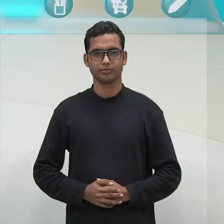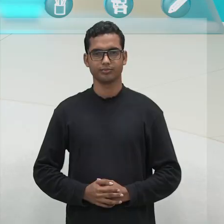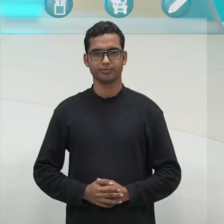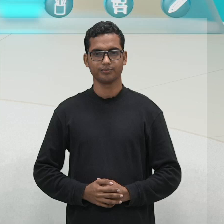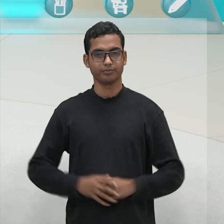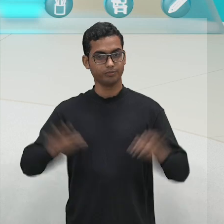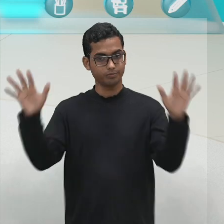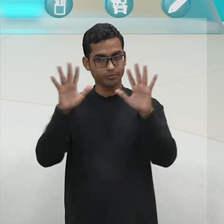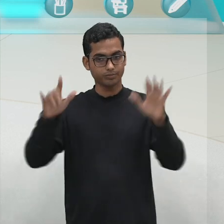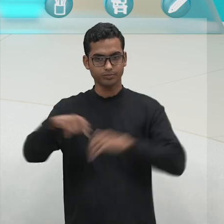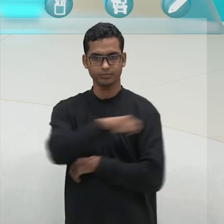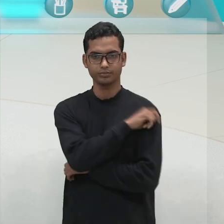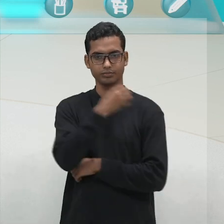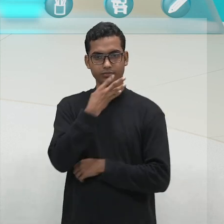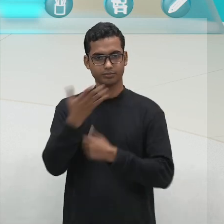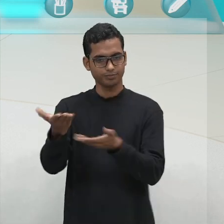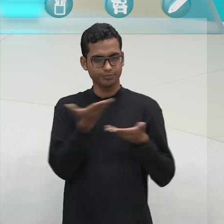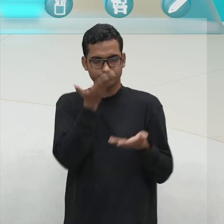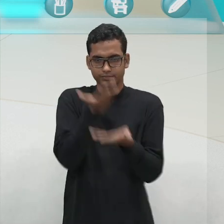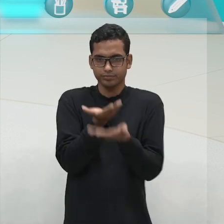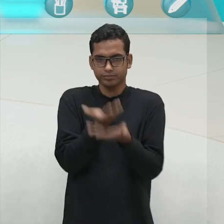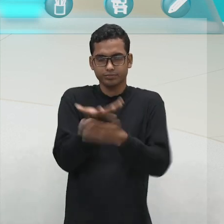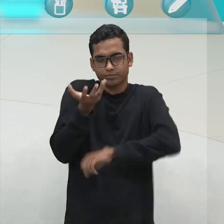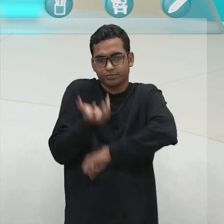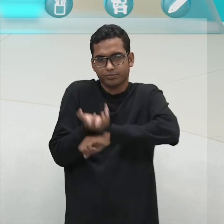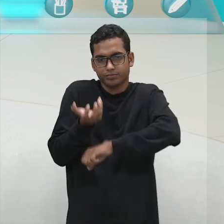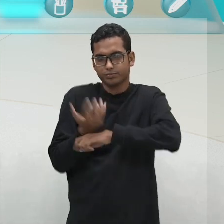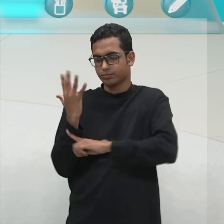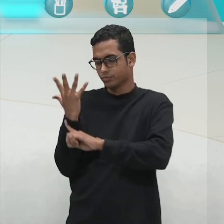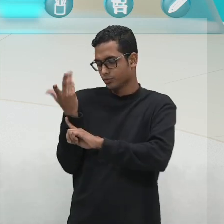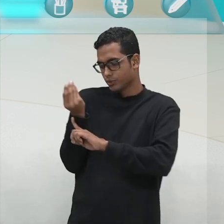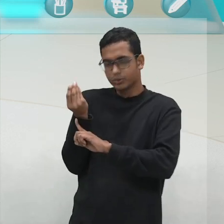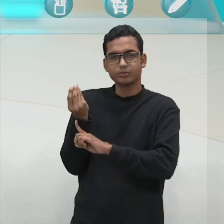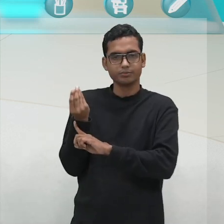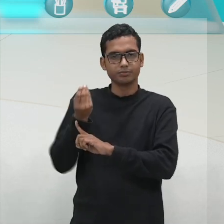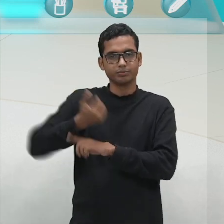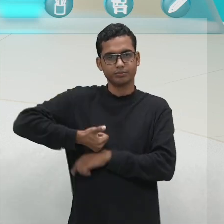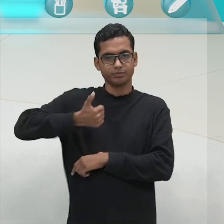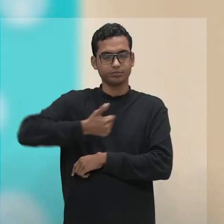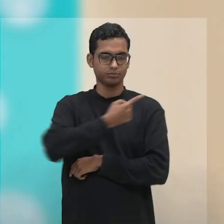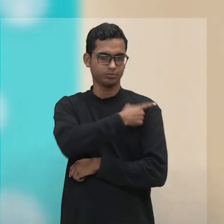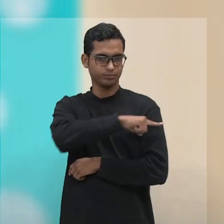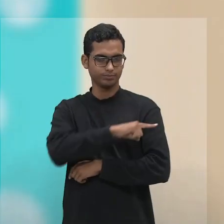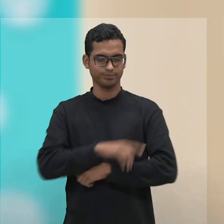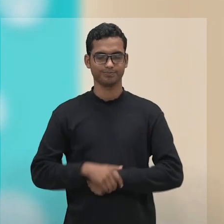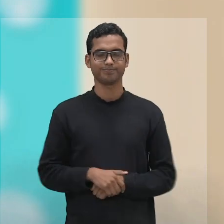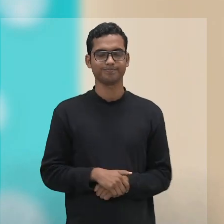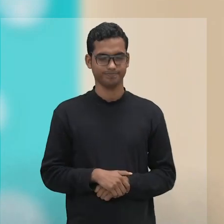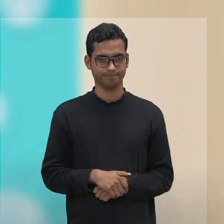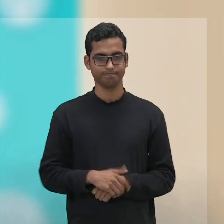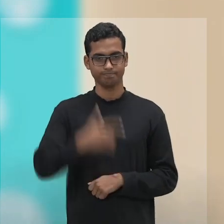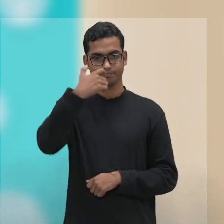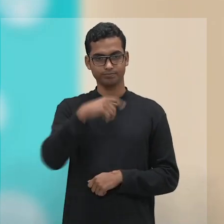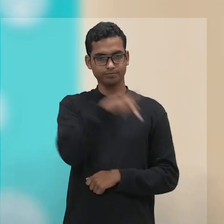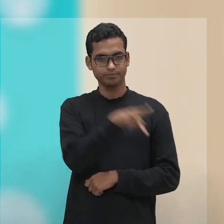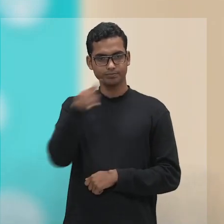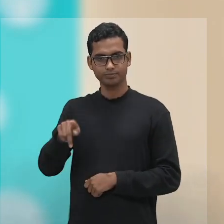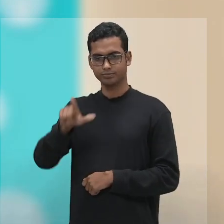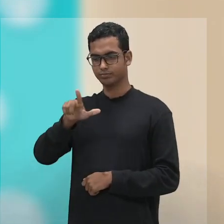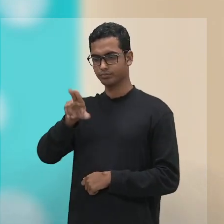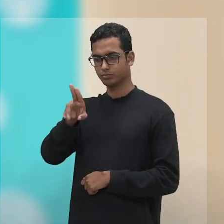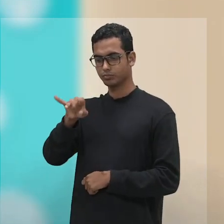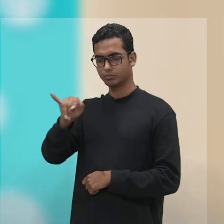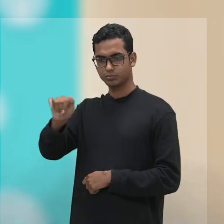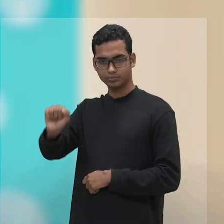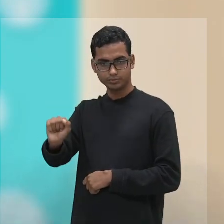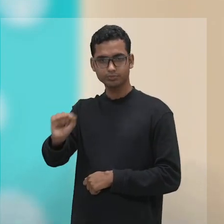Olá, sejam todos bem-vindos para mais uma aula de arte, da primeira série do ensino médio. Eu sou a professora Lúcia Santos e